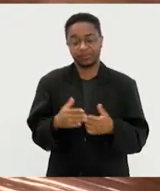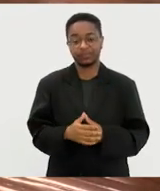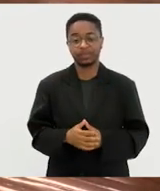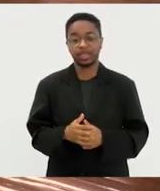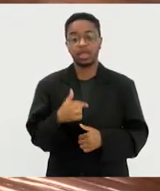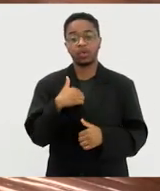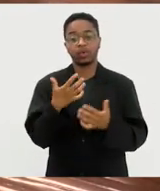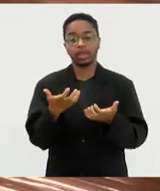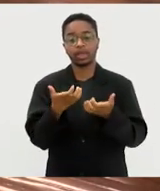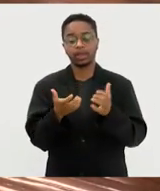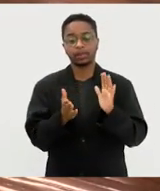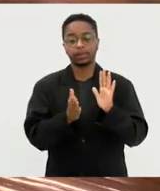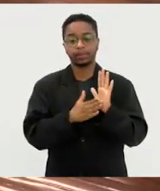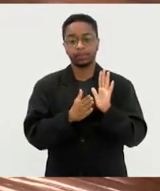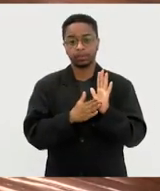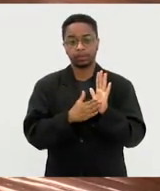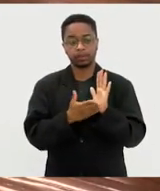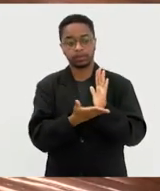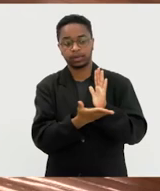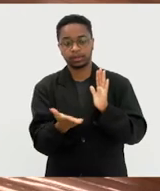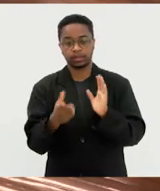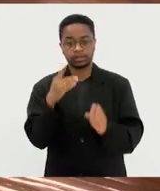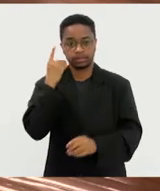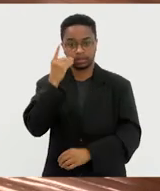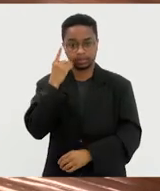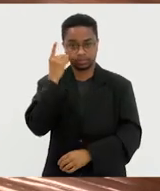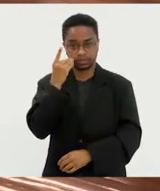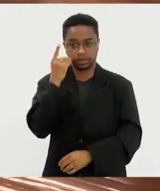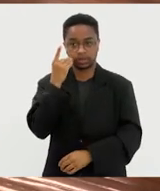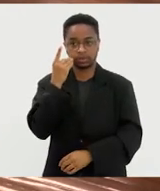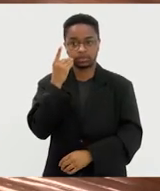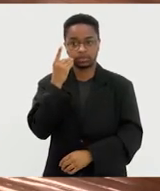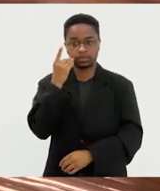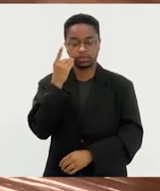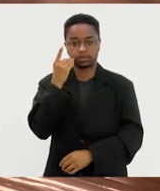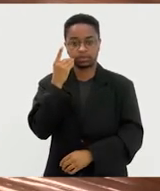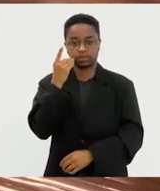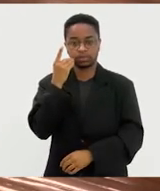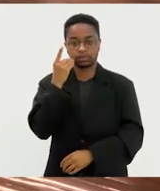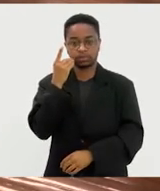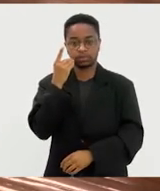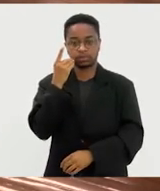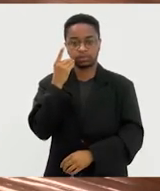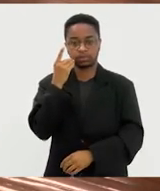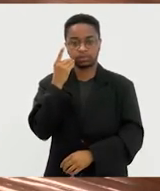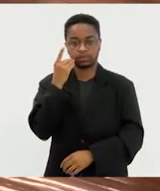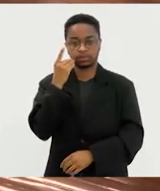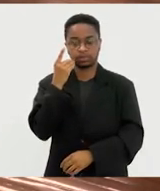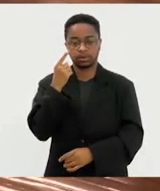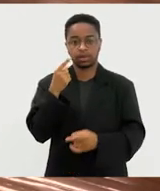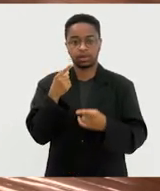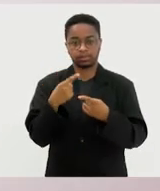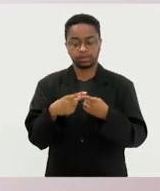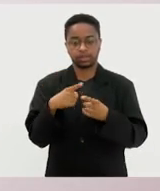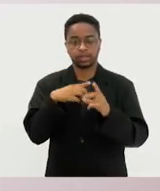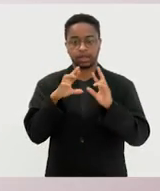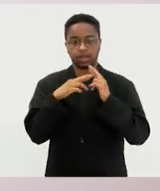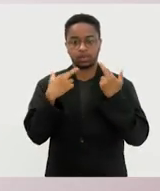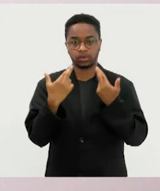eu queria propor aos deputados aqui, a gente está com uma sessão convocada